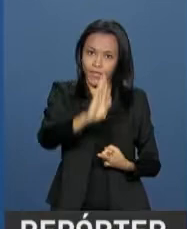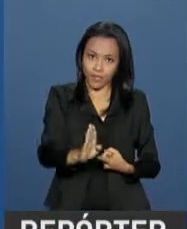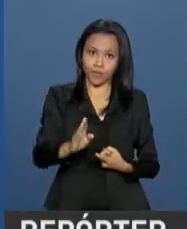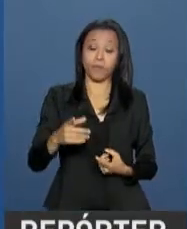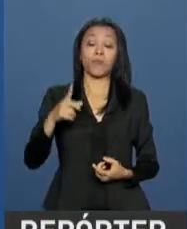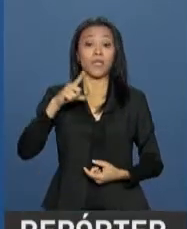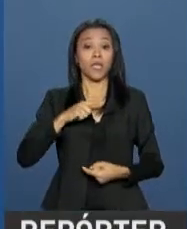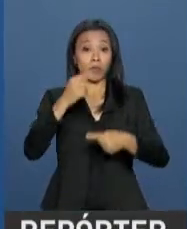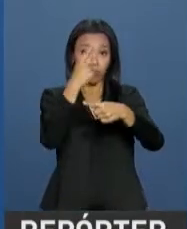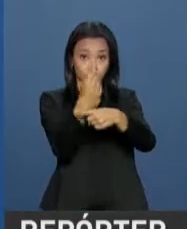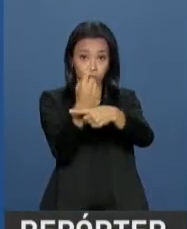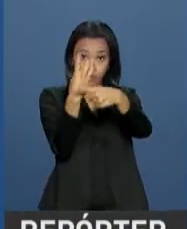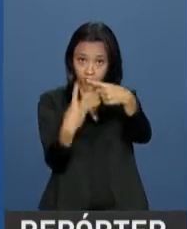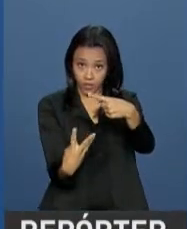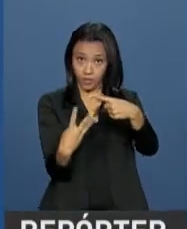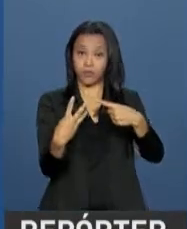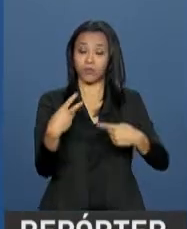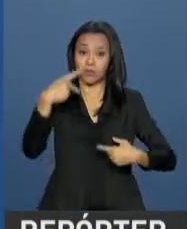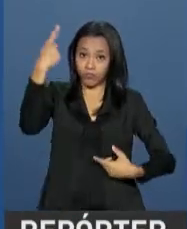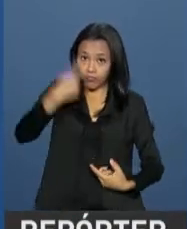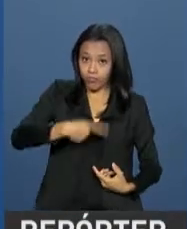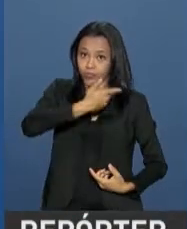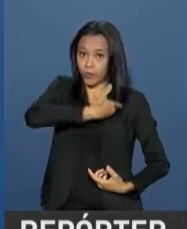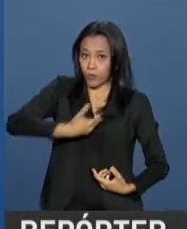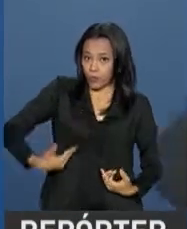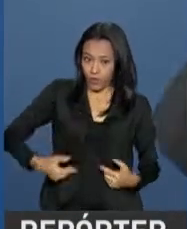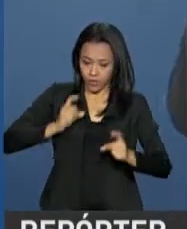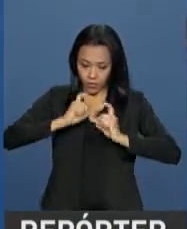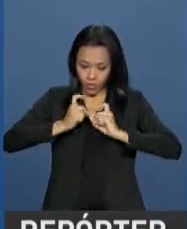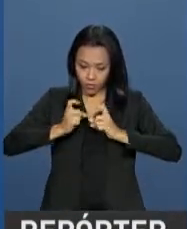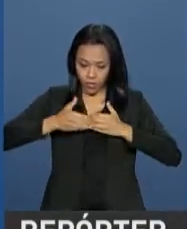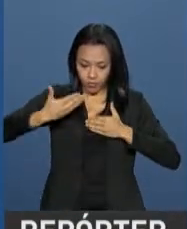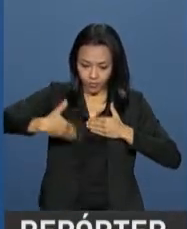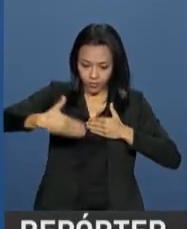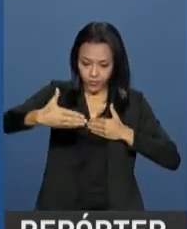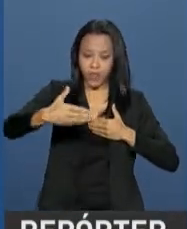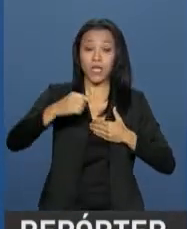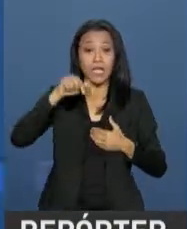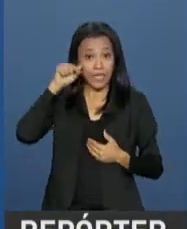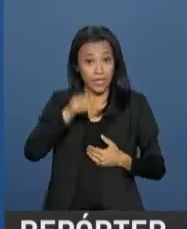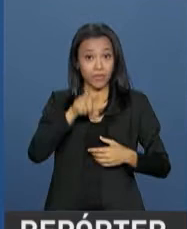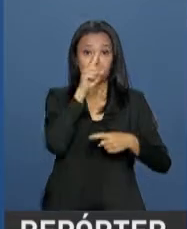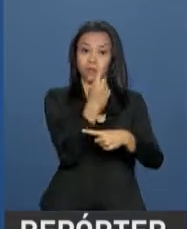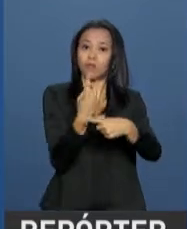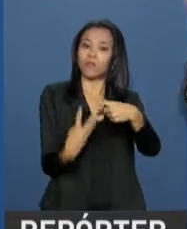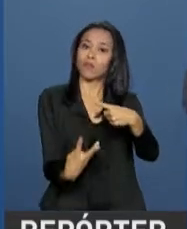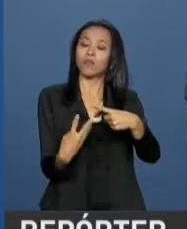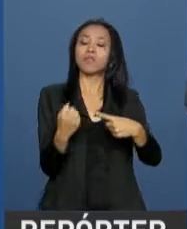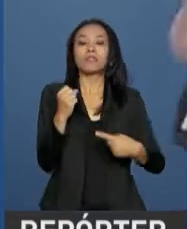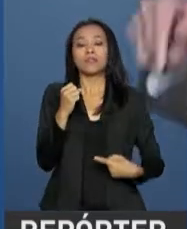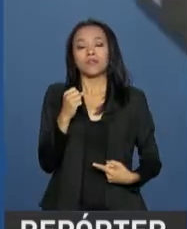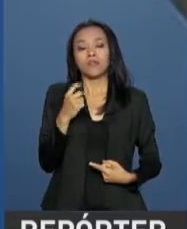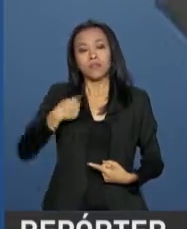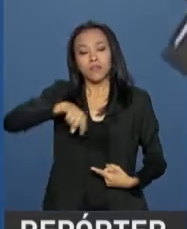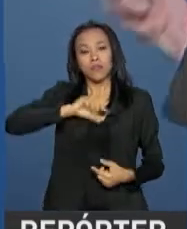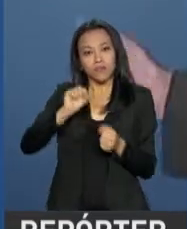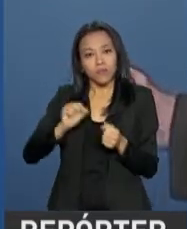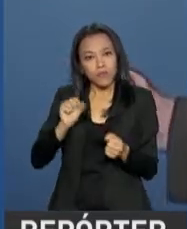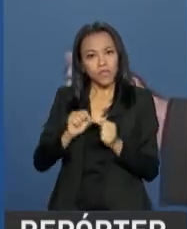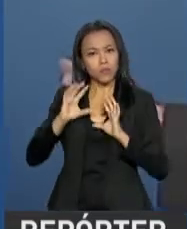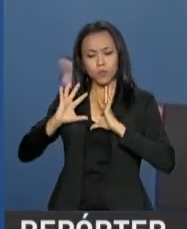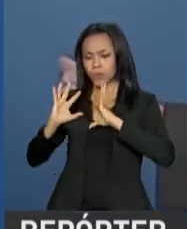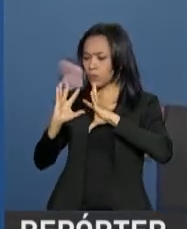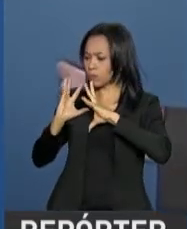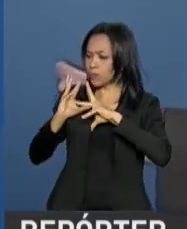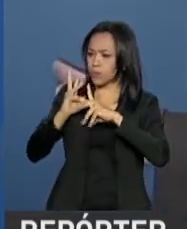terço do nosso governo ainda pela frente neste um terço se nós fizemos um tenso de tudo aquilo que nós